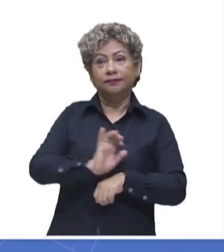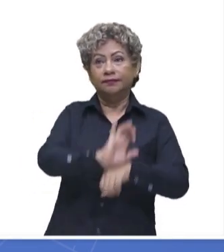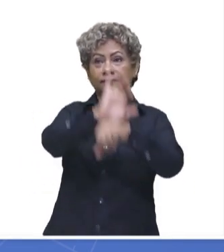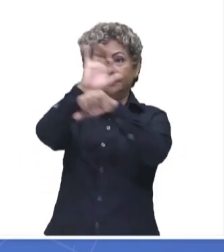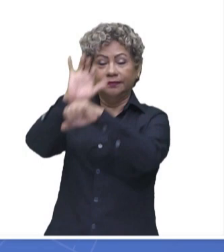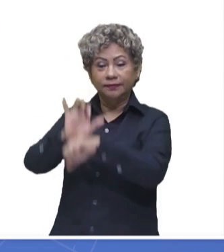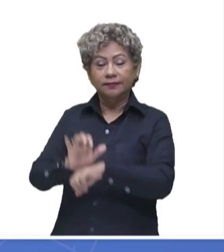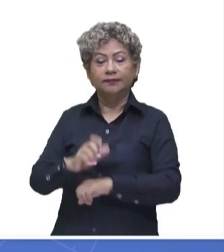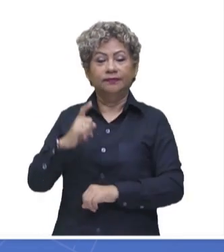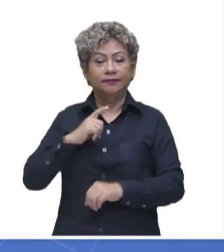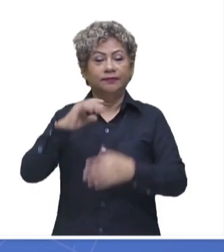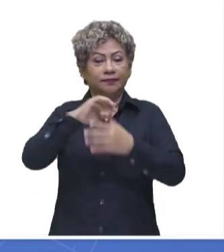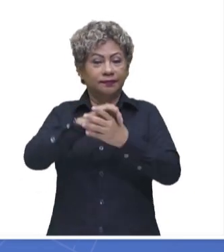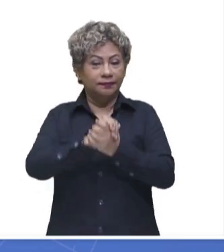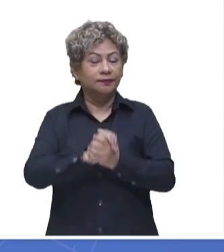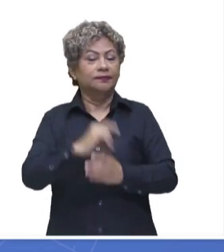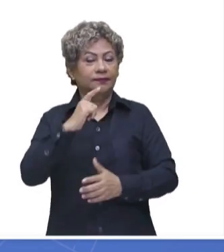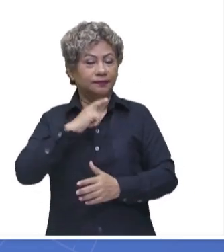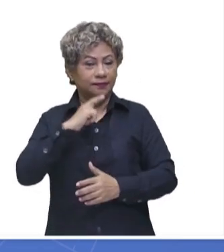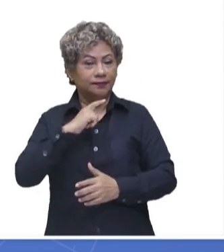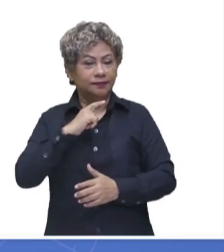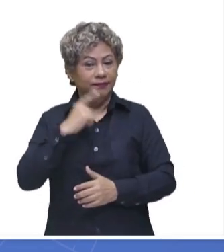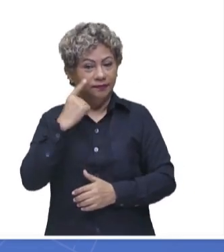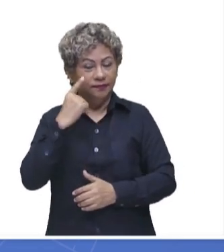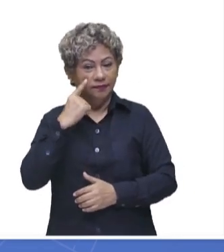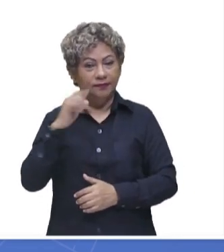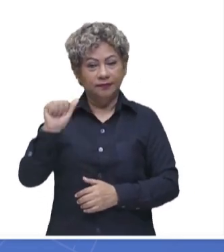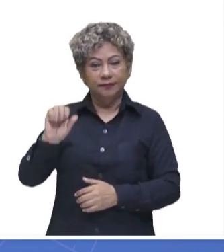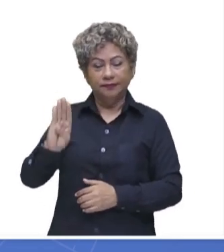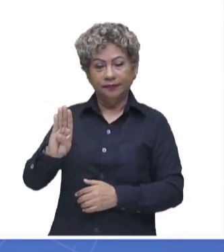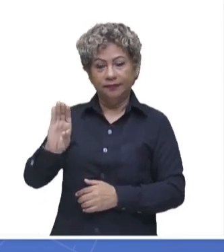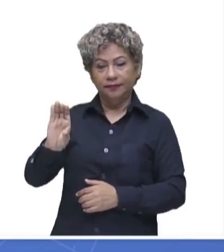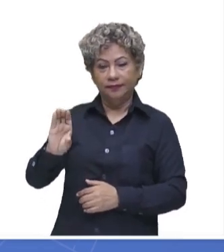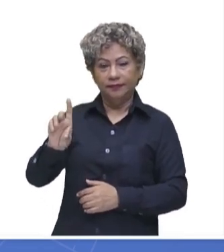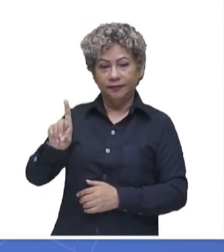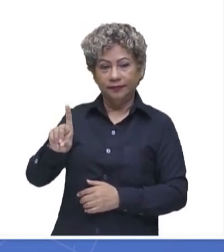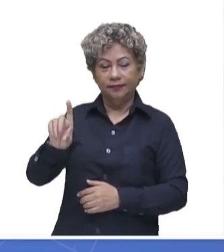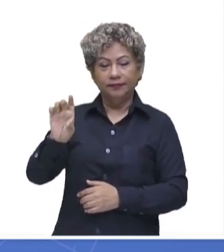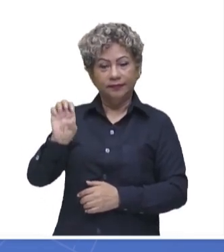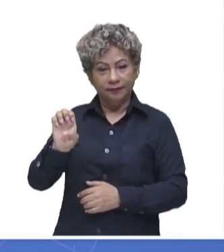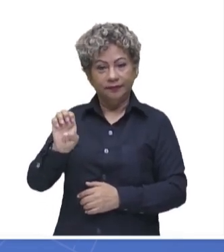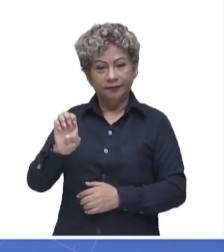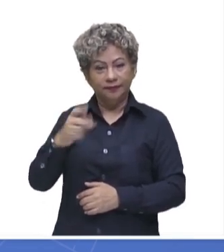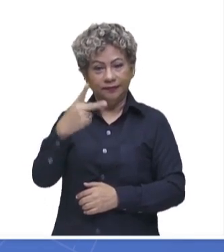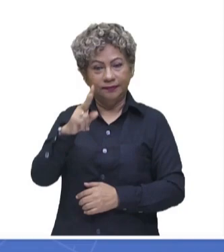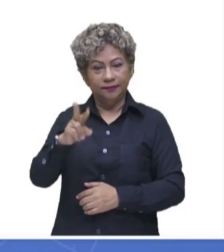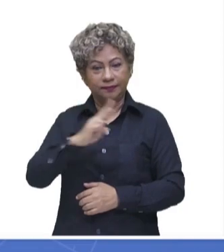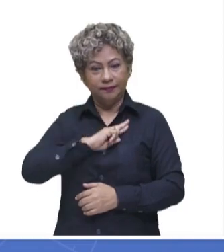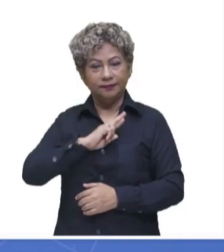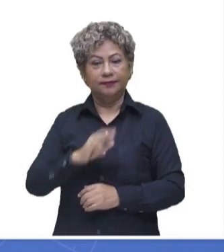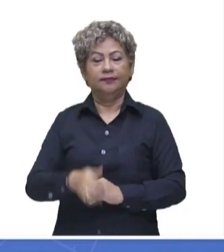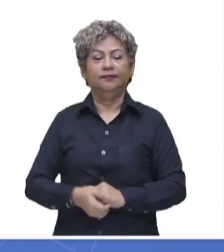tá? Temos aí as nossas alternativas, vamos deixar um tempinho para vocês analisarem e daqui a pouco a gente retorna. Até mais.